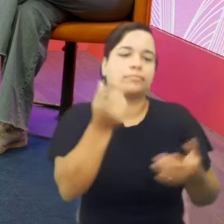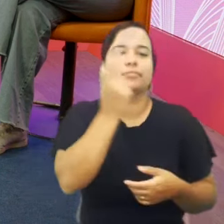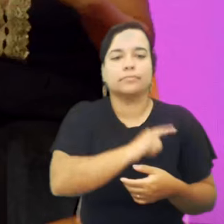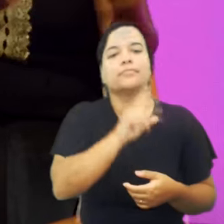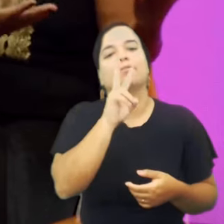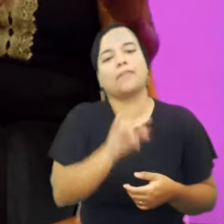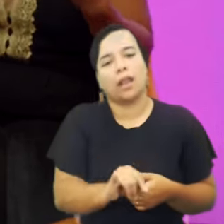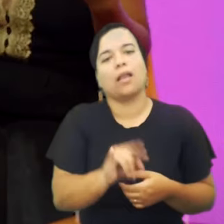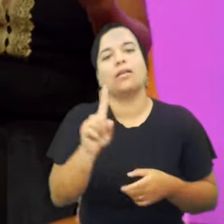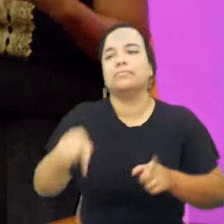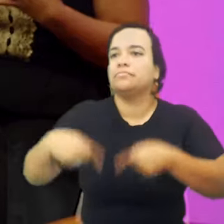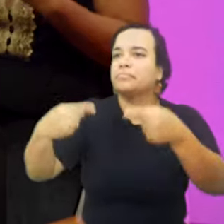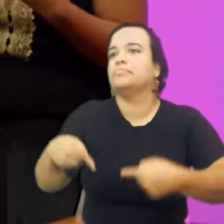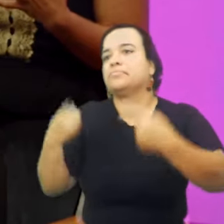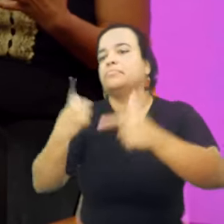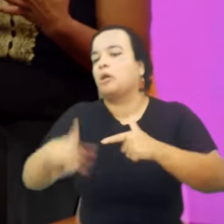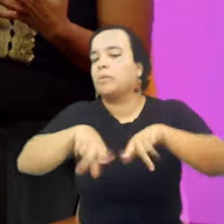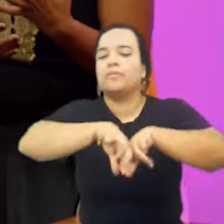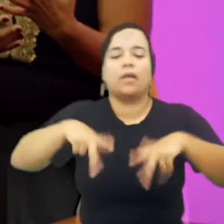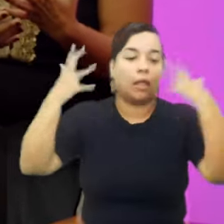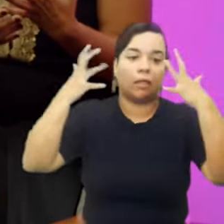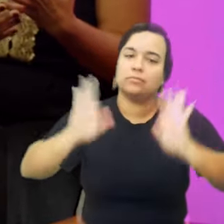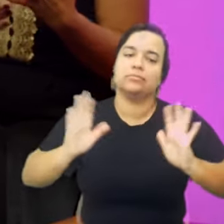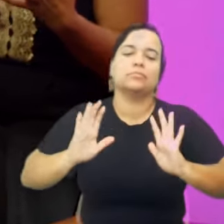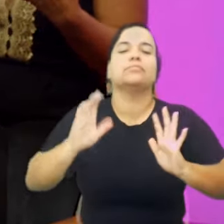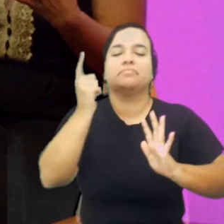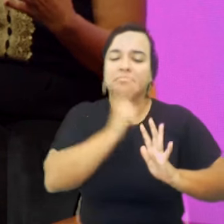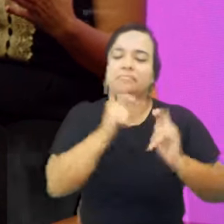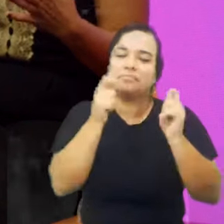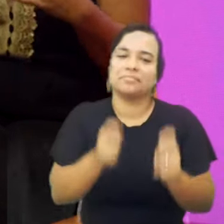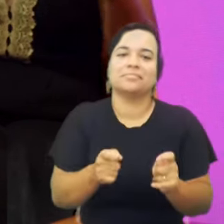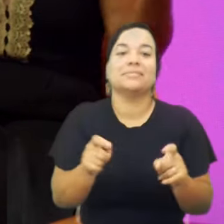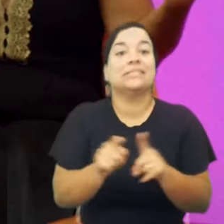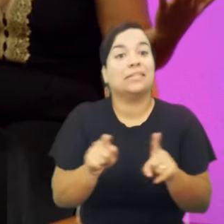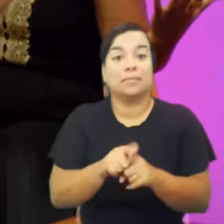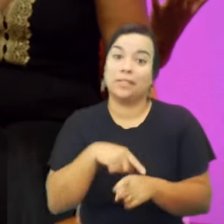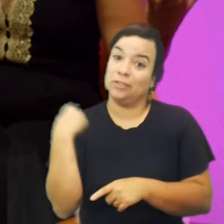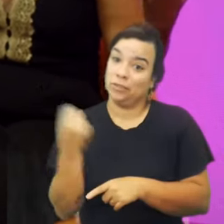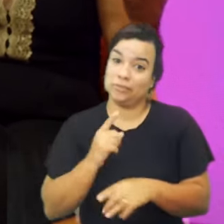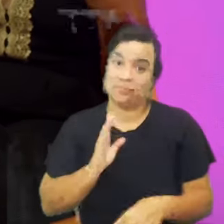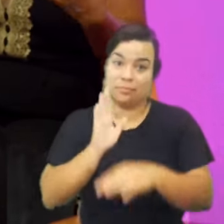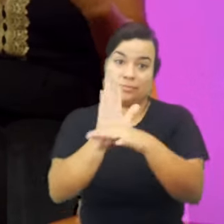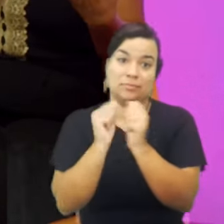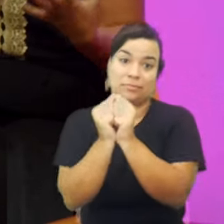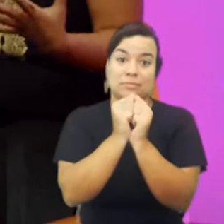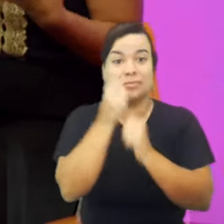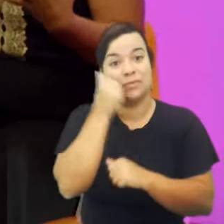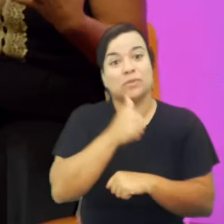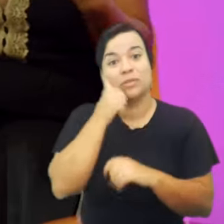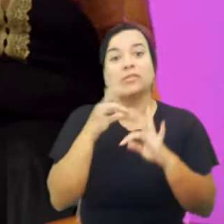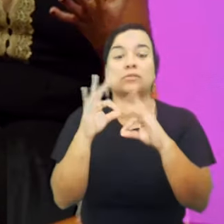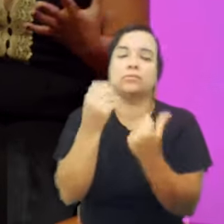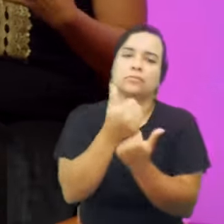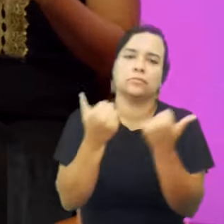dificuldade, nos desafios do dia a dia, da jornada. E conte também com todas nós, né? Todas nós mulheres estamos aqui